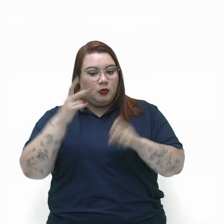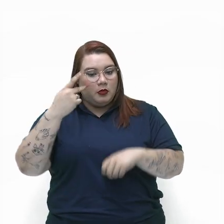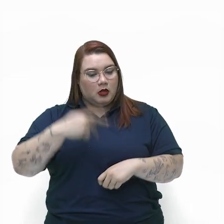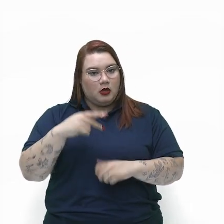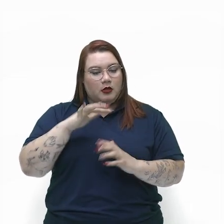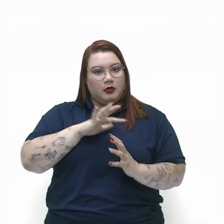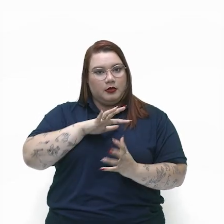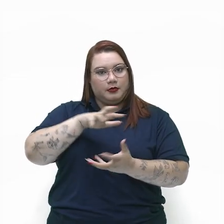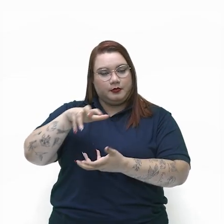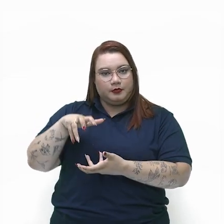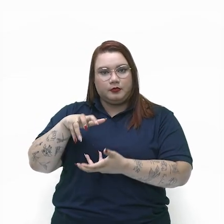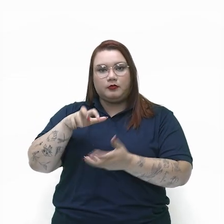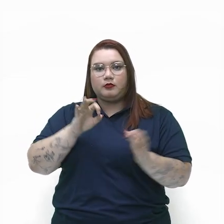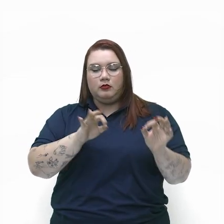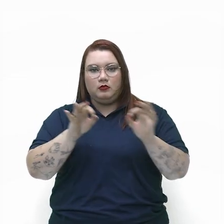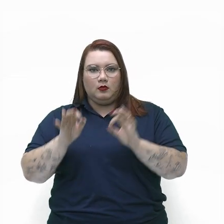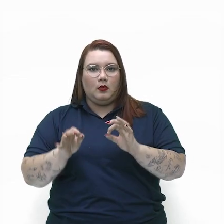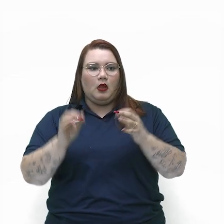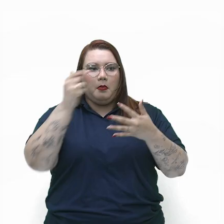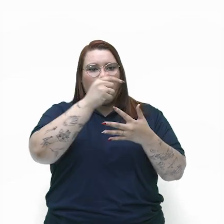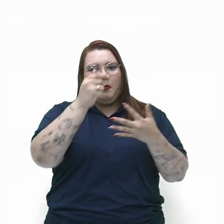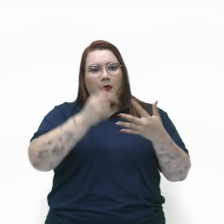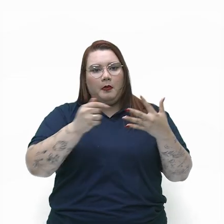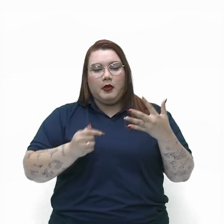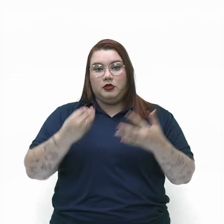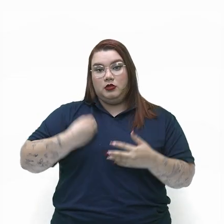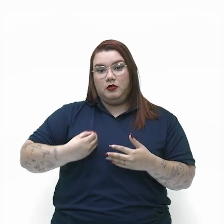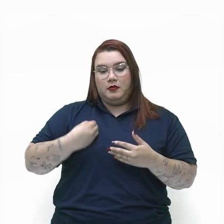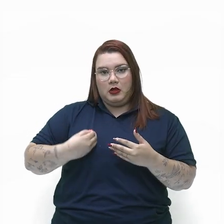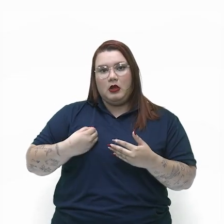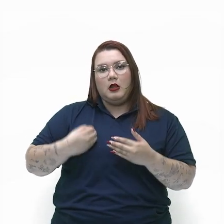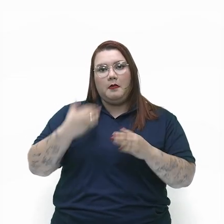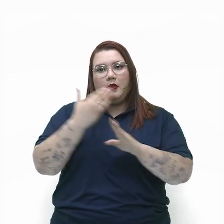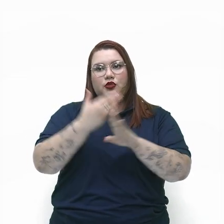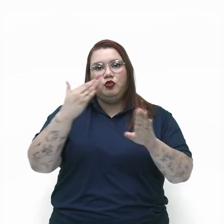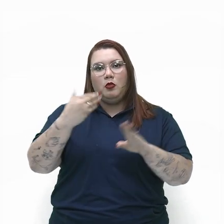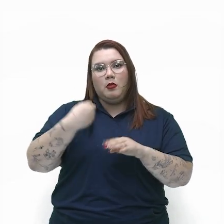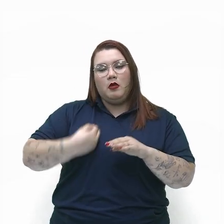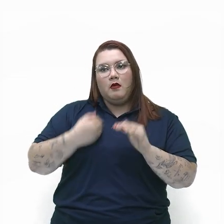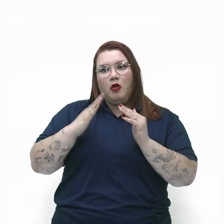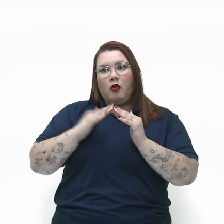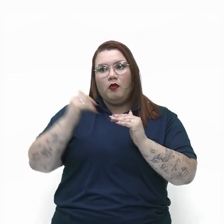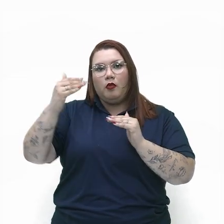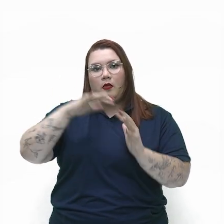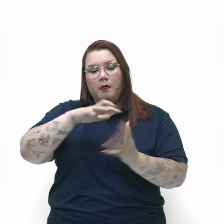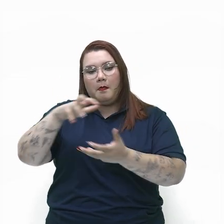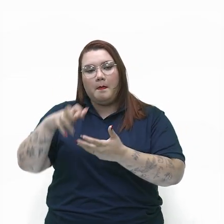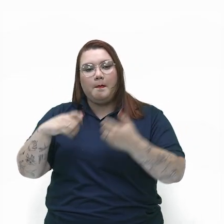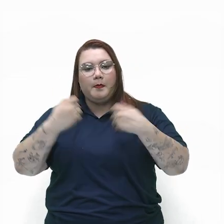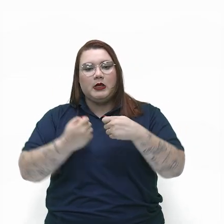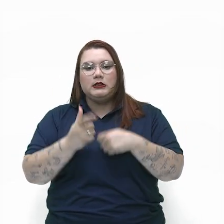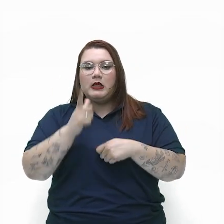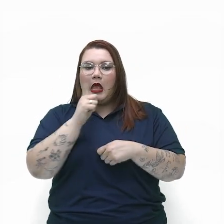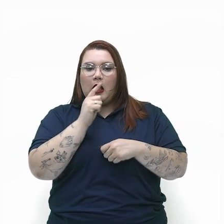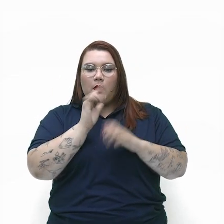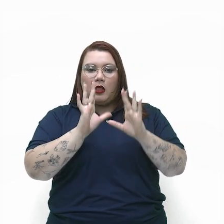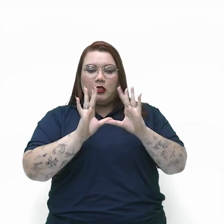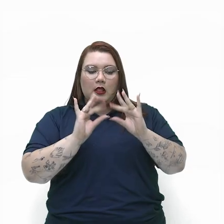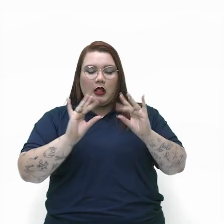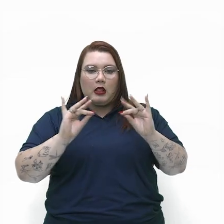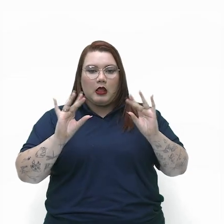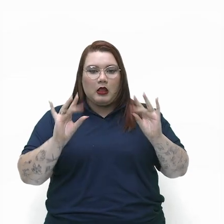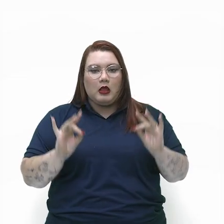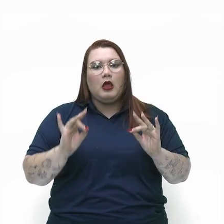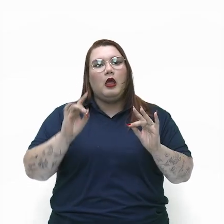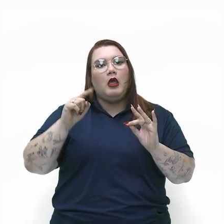o nosso planeta. Essa condição de vida fora, né, do nosso planeta, ela tem que ter água líquida, porque